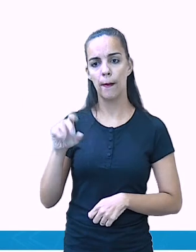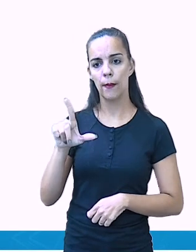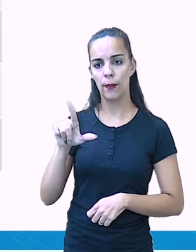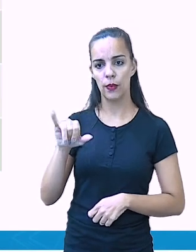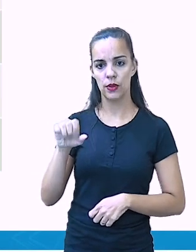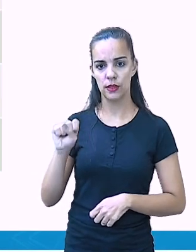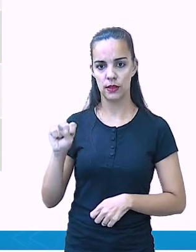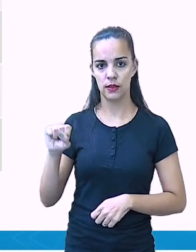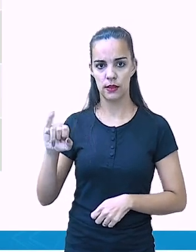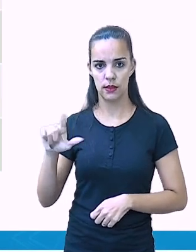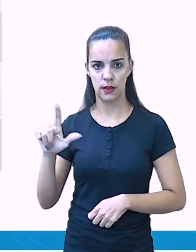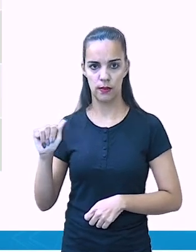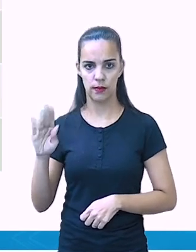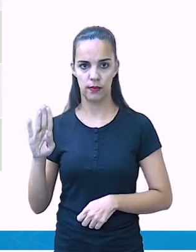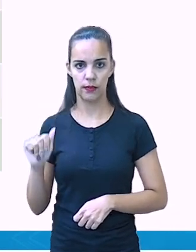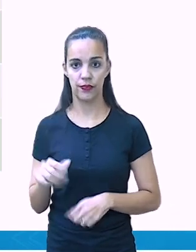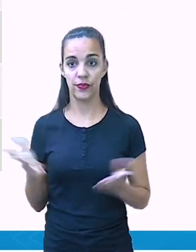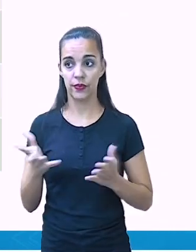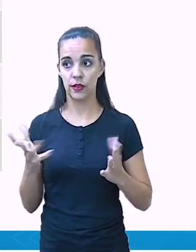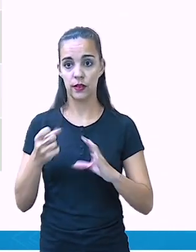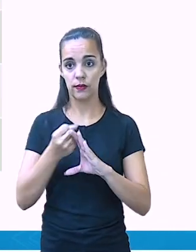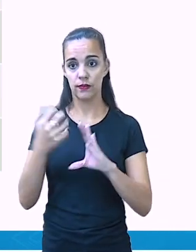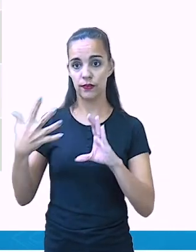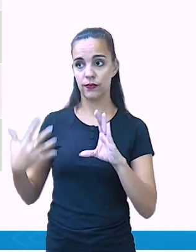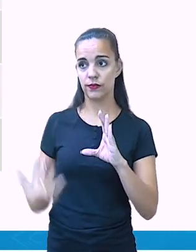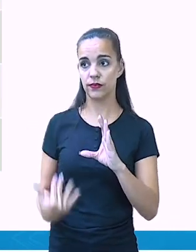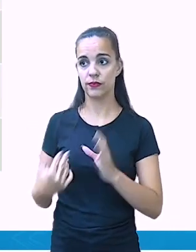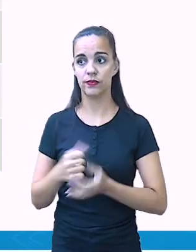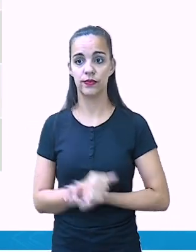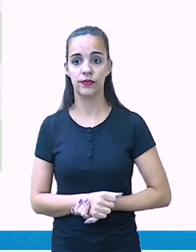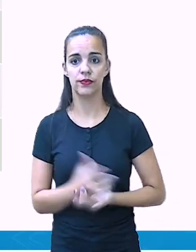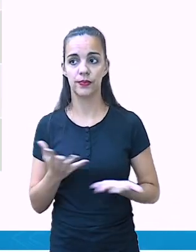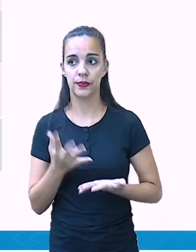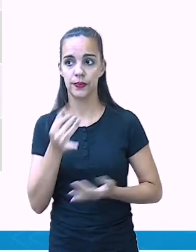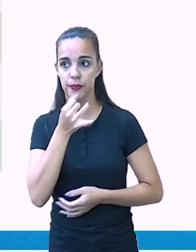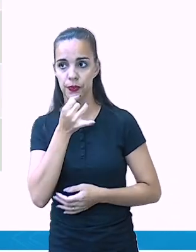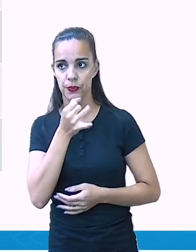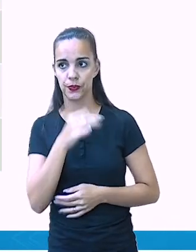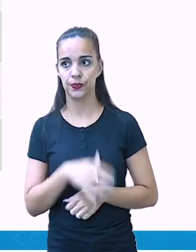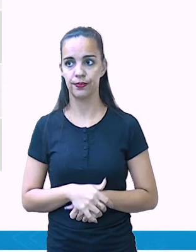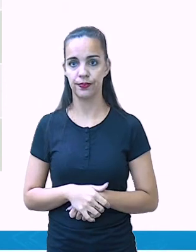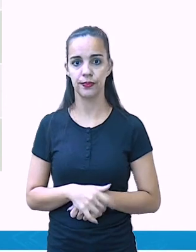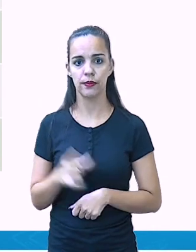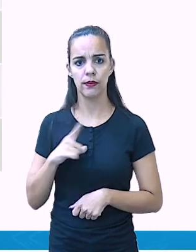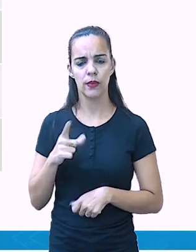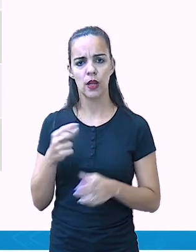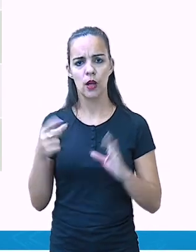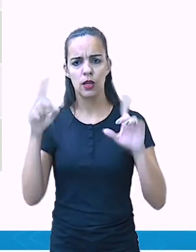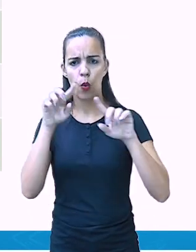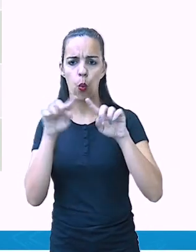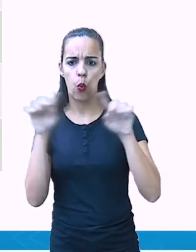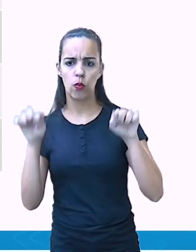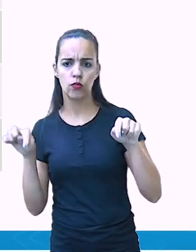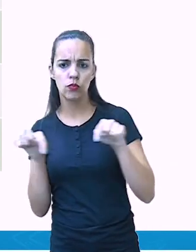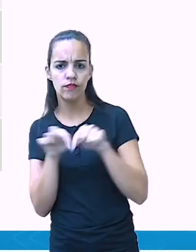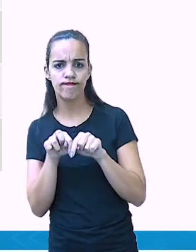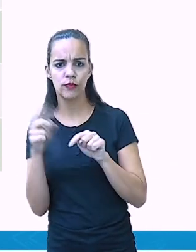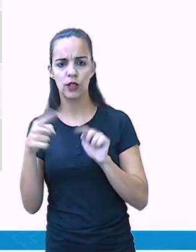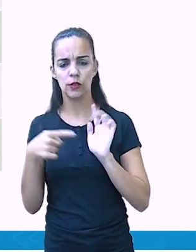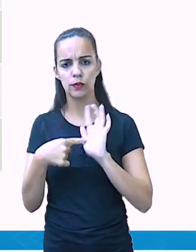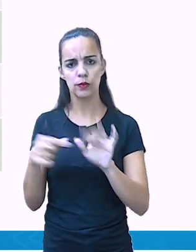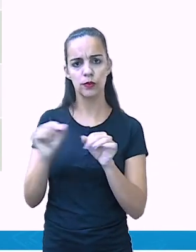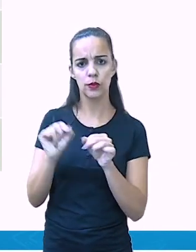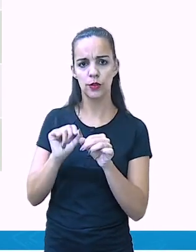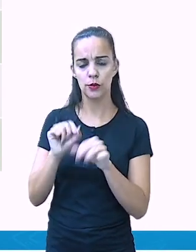polissílaba. E aí eu fiz uma tabelinha com um quadro para a gente praticar um pouco mais. Então eu peguei a palavra